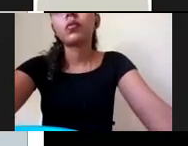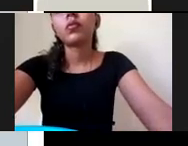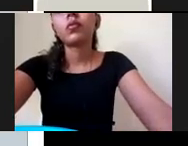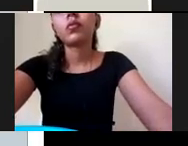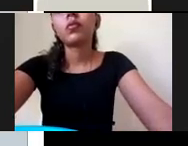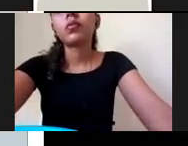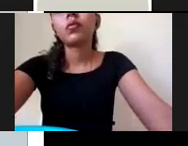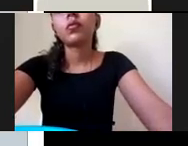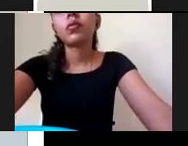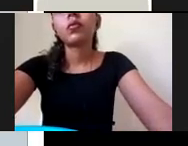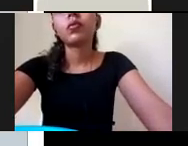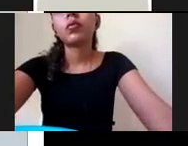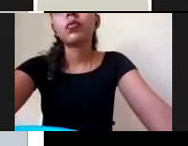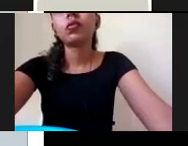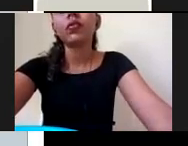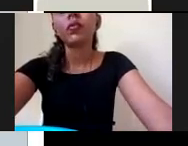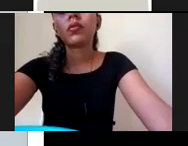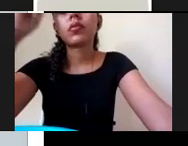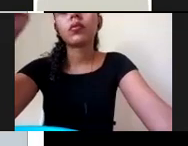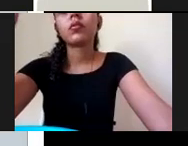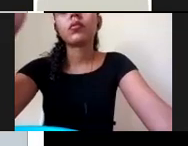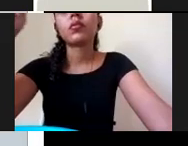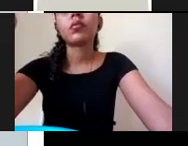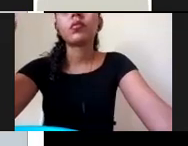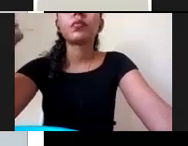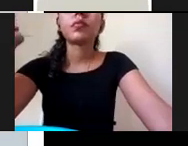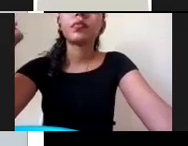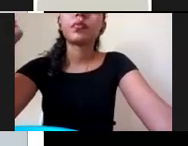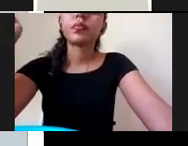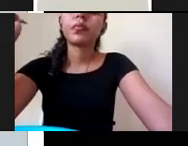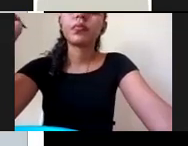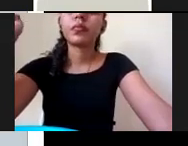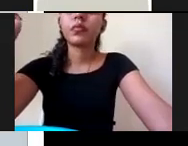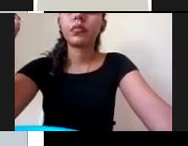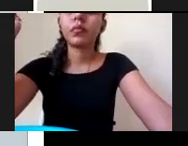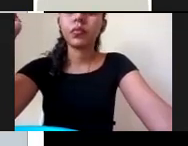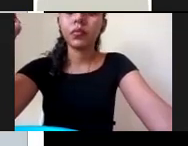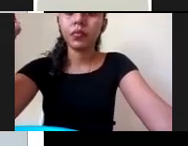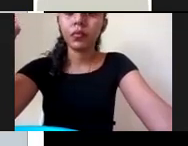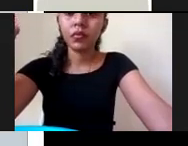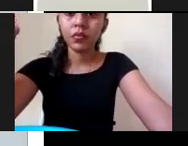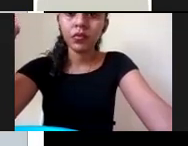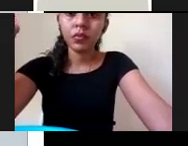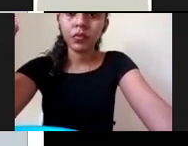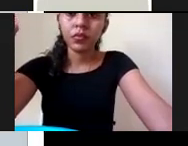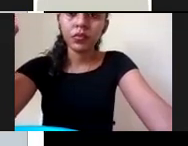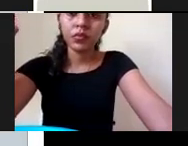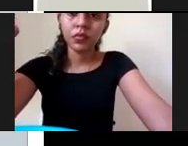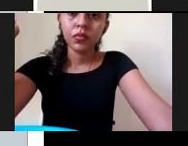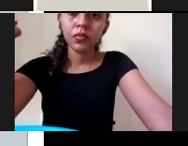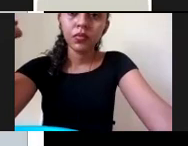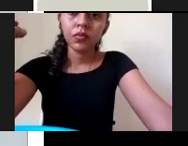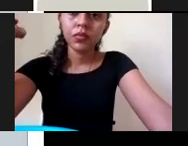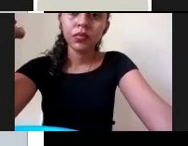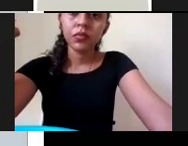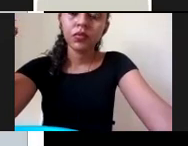AVC hemorrágico. Acontece muito. Os seios nasais também tem que avaliar. Olhem que